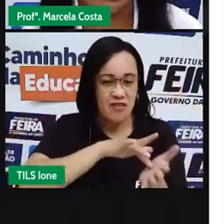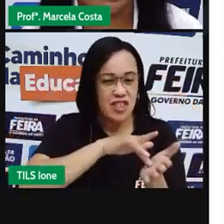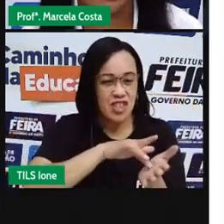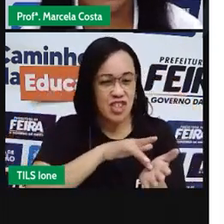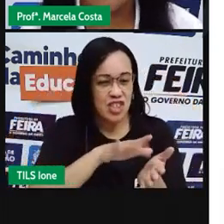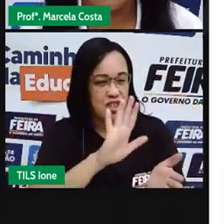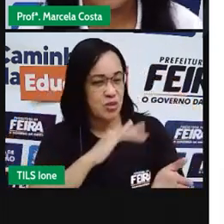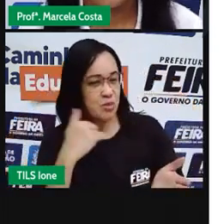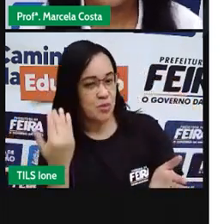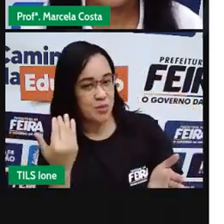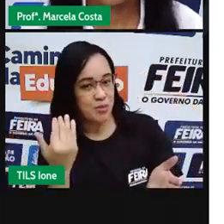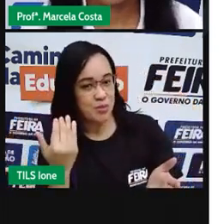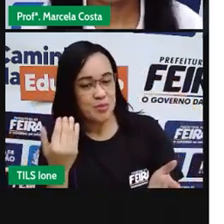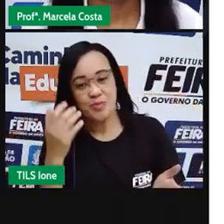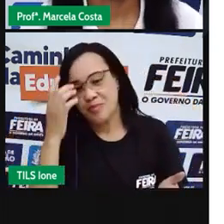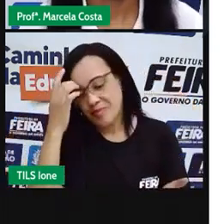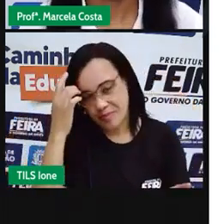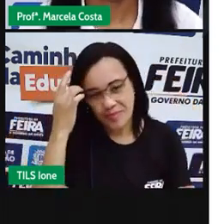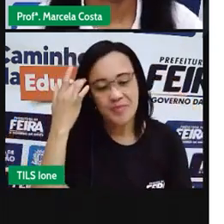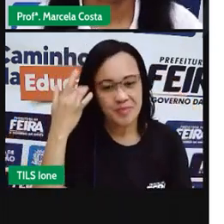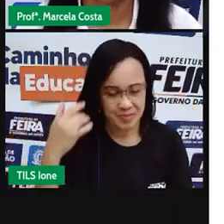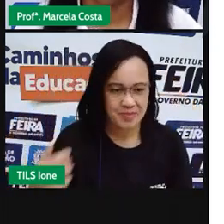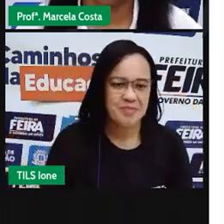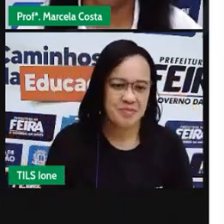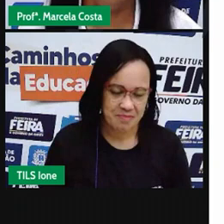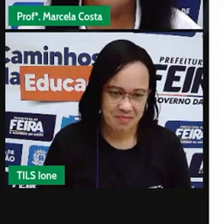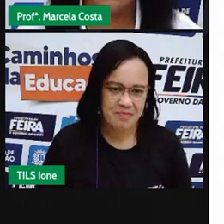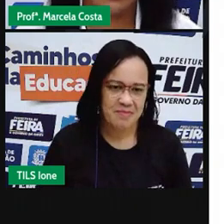morte. E aí,